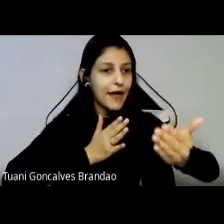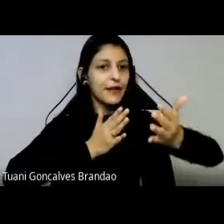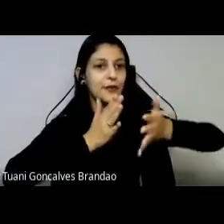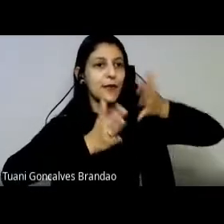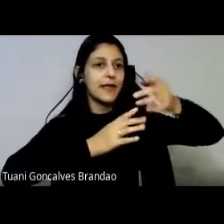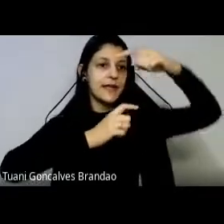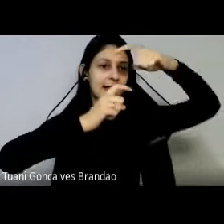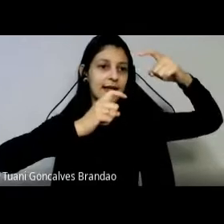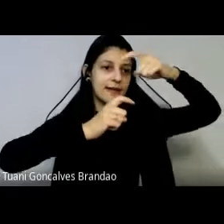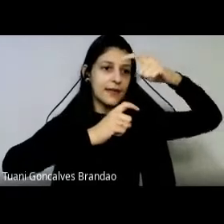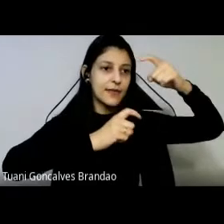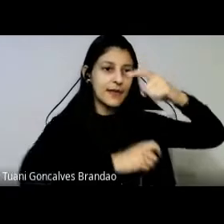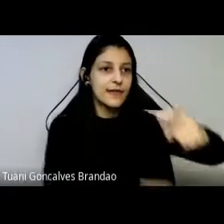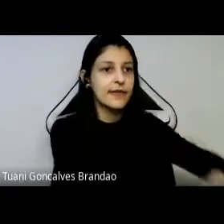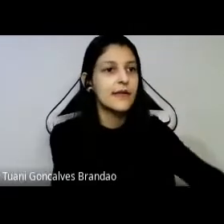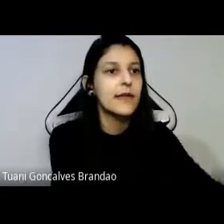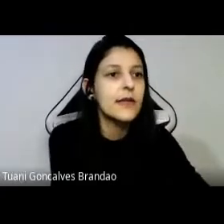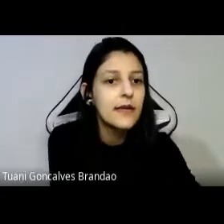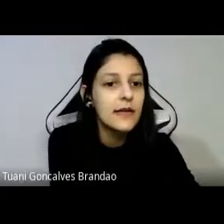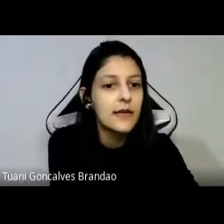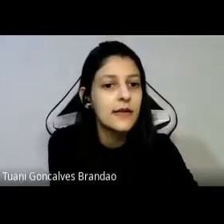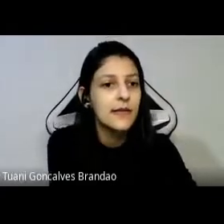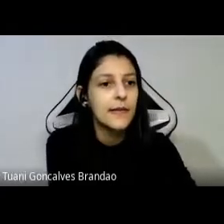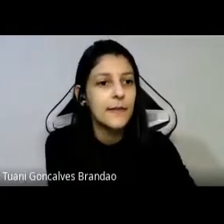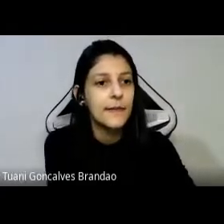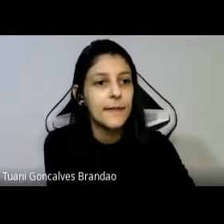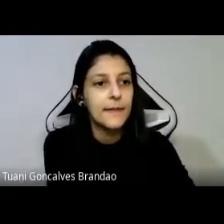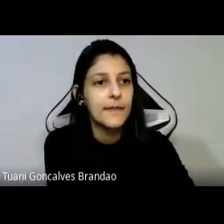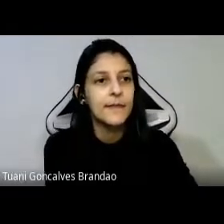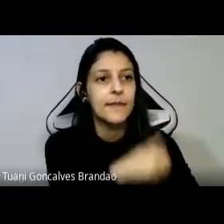para frente, por isso que ele está em cima.